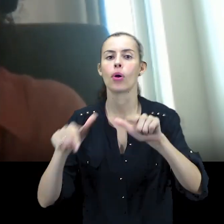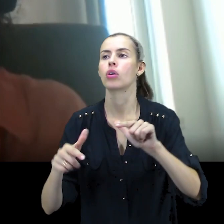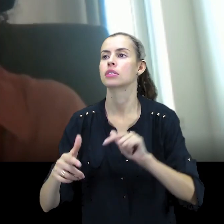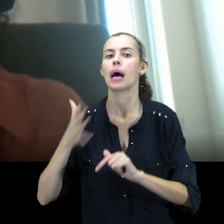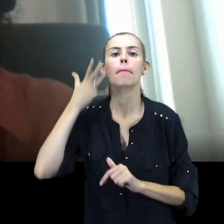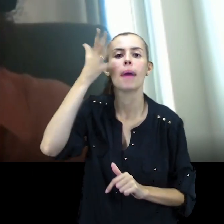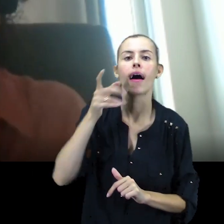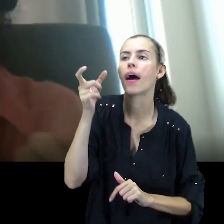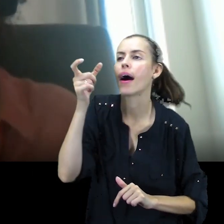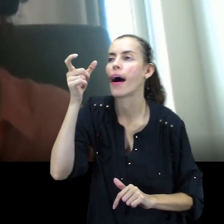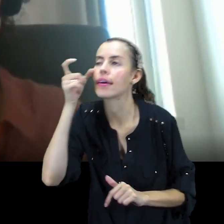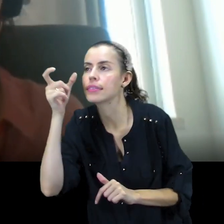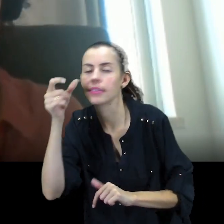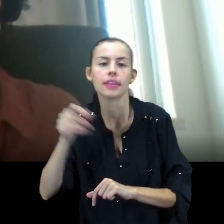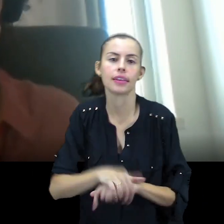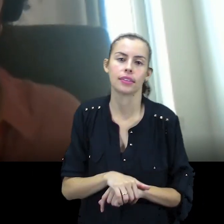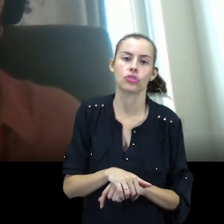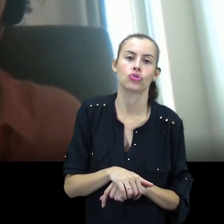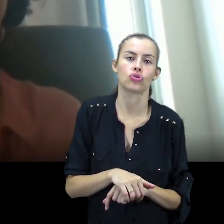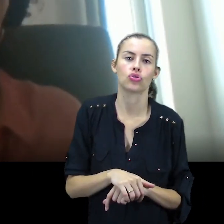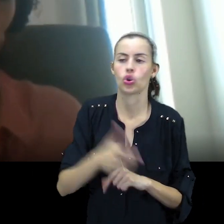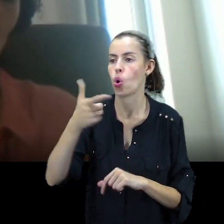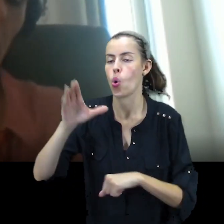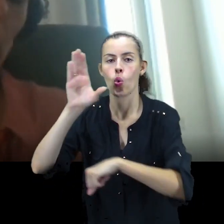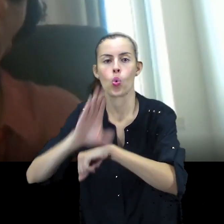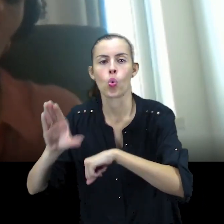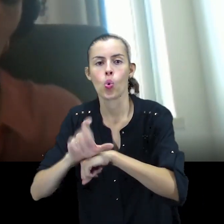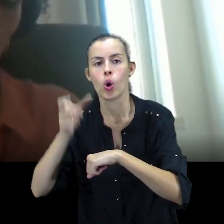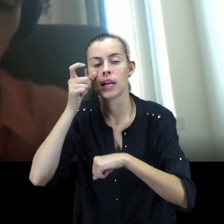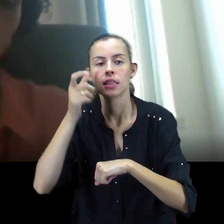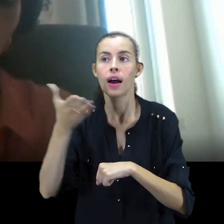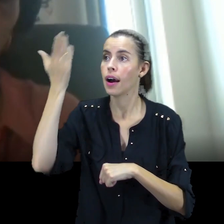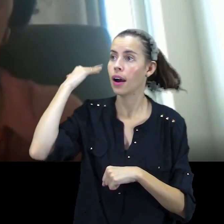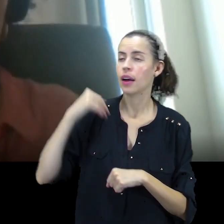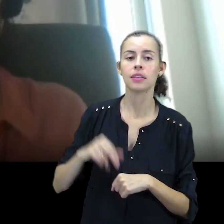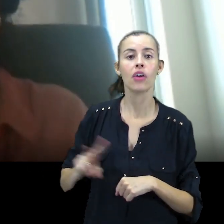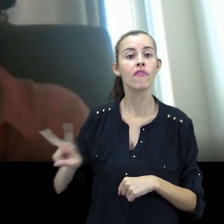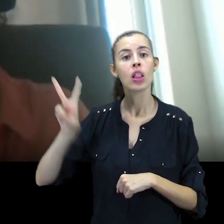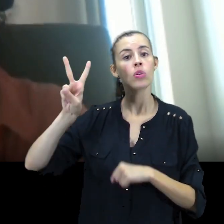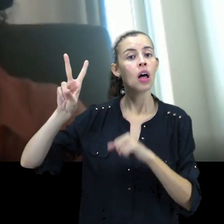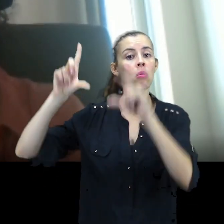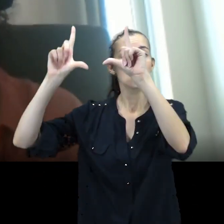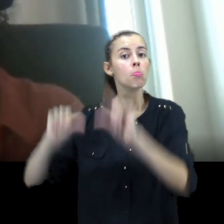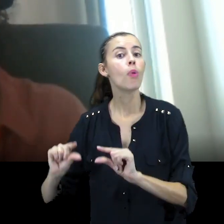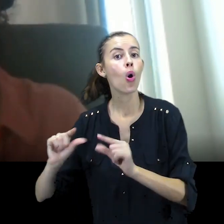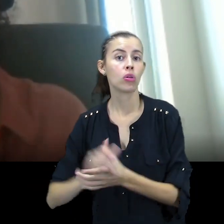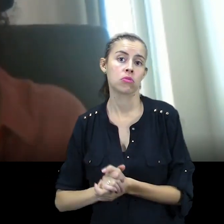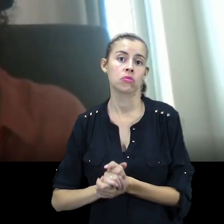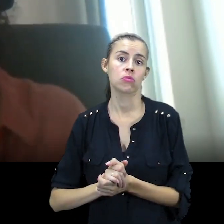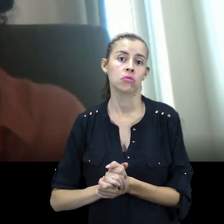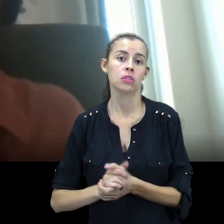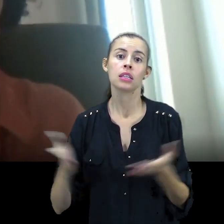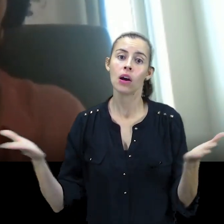se envolvam com a extensão, é que a gente valorize isso também dentro da progressão. Então, a gente colocou. Mas a gente ainda tem outras coisas no